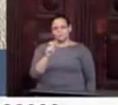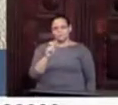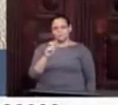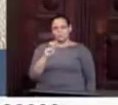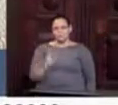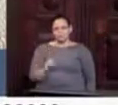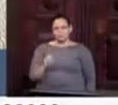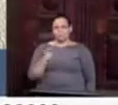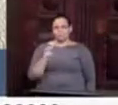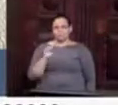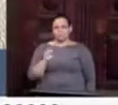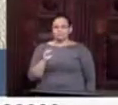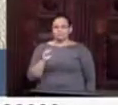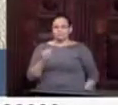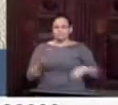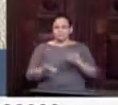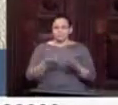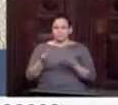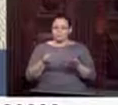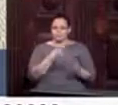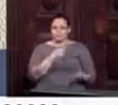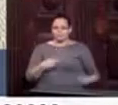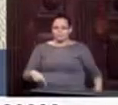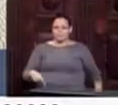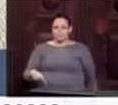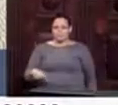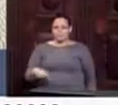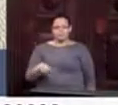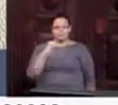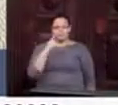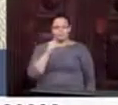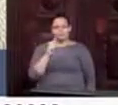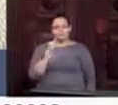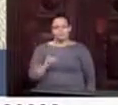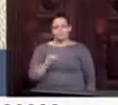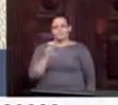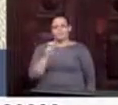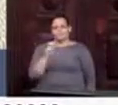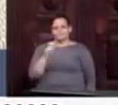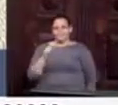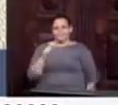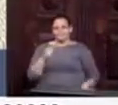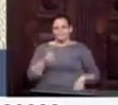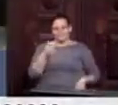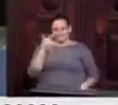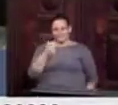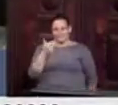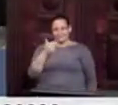sua autocrítica, voltou a tratá-lo como presidente. Eu não sei se há razões subliminares para que ele faça isso 2 vezes.